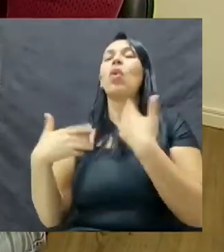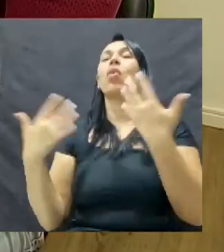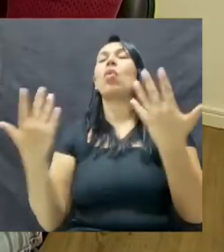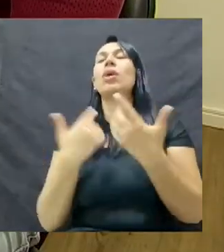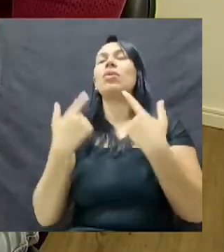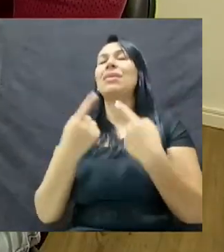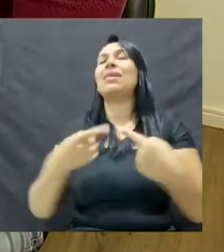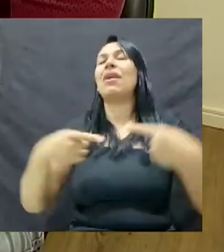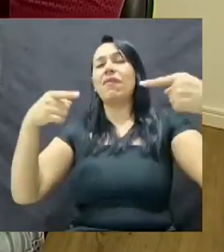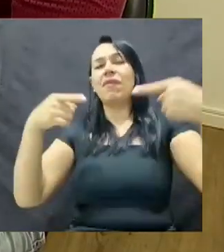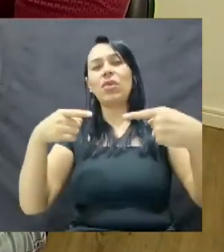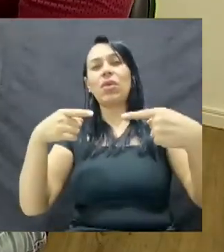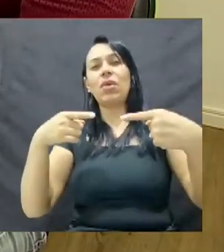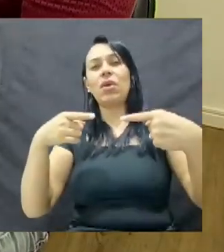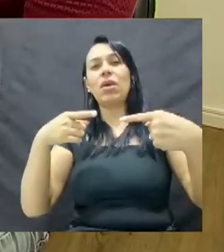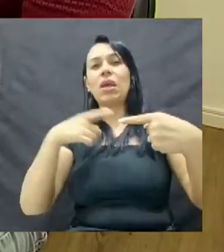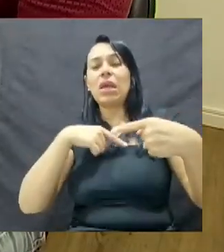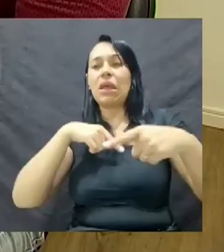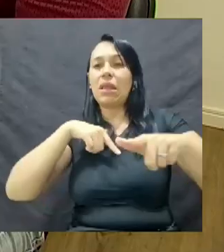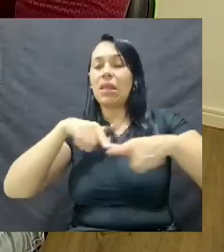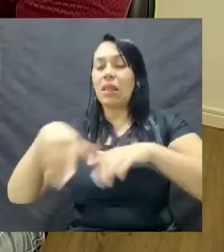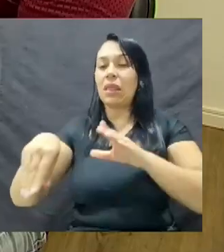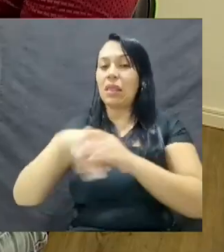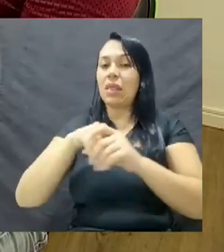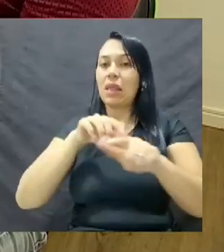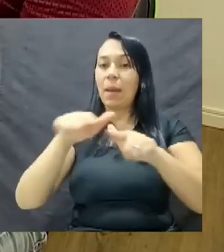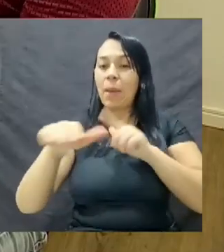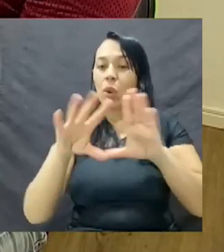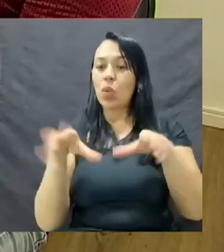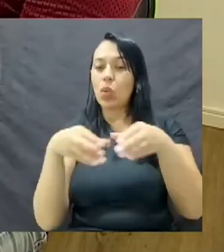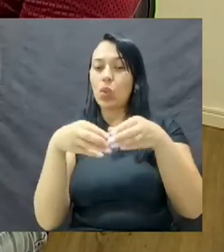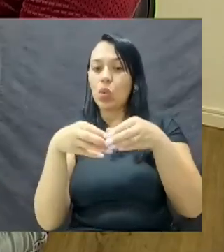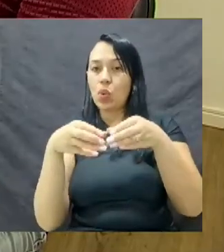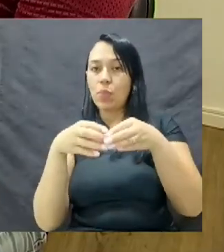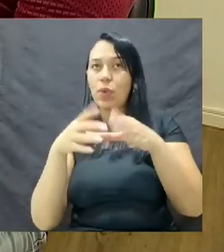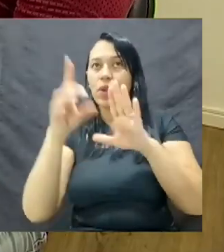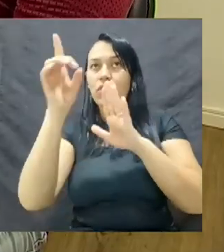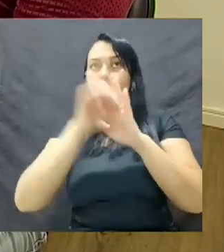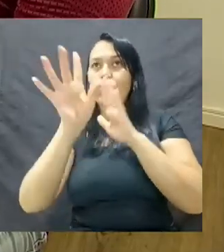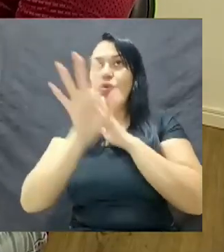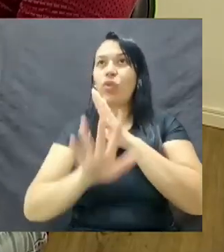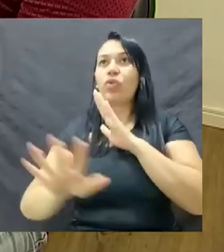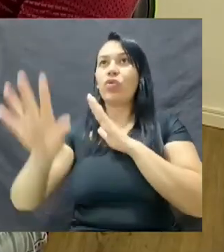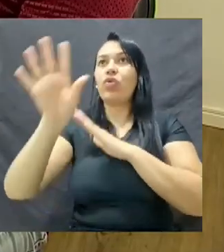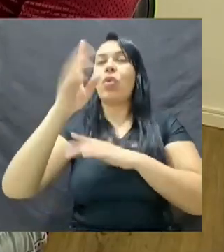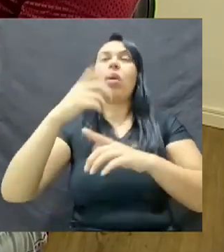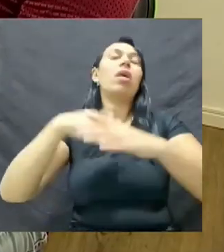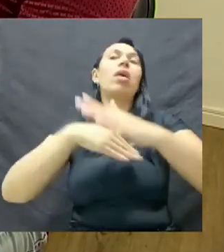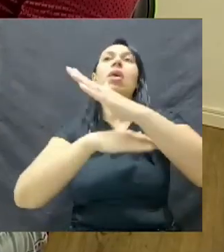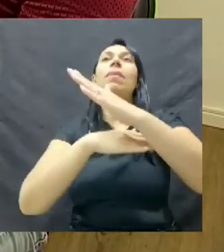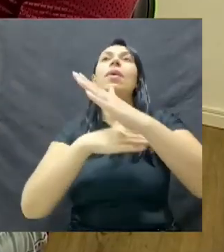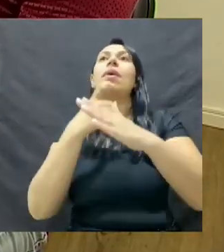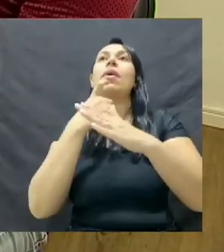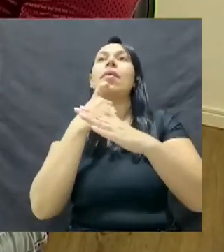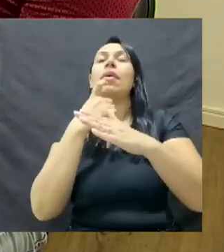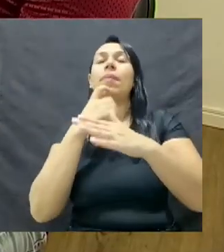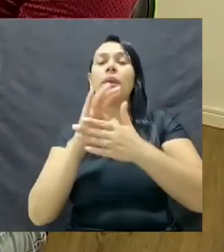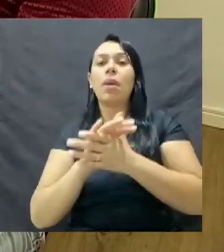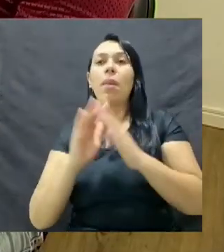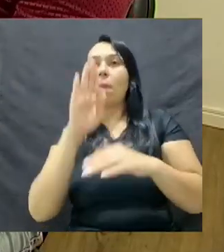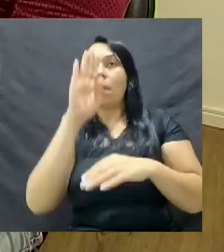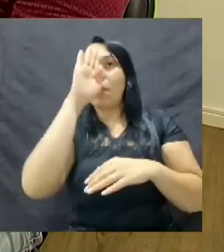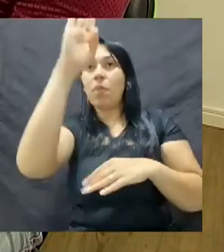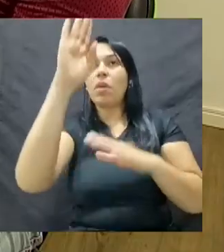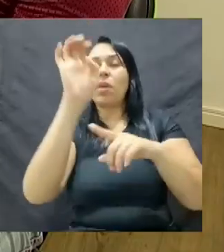fazer parte da equipe da Diretoria-Geral, né, da Câmara Municipal de Campinas, uma das principais do estado de São Paulo, né? A cidade de